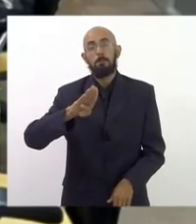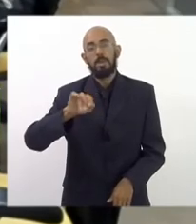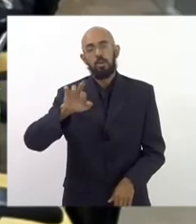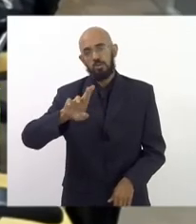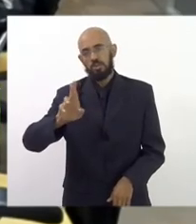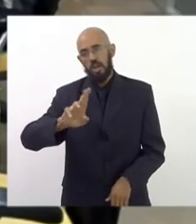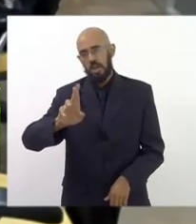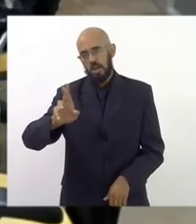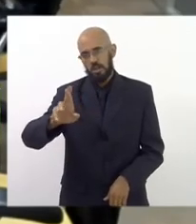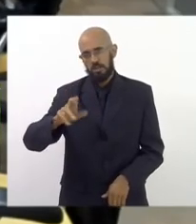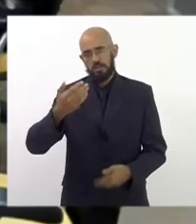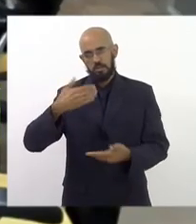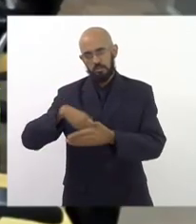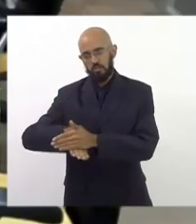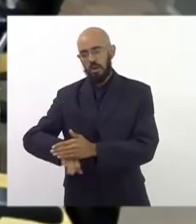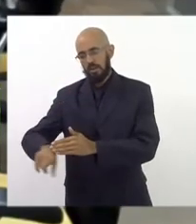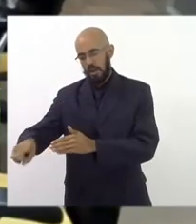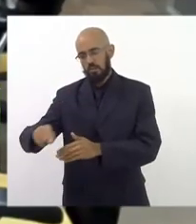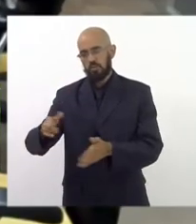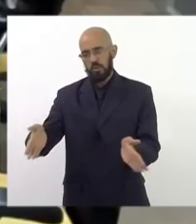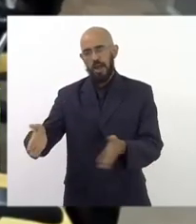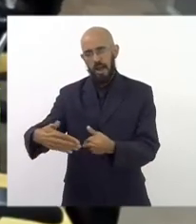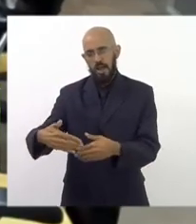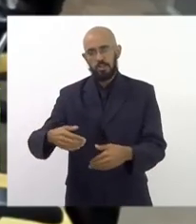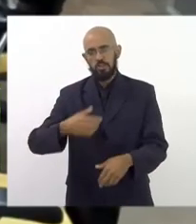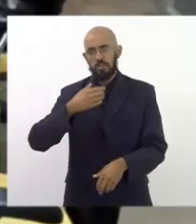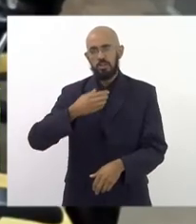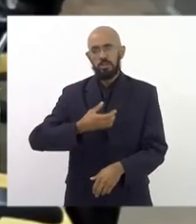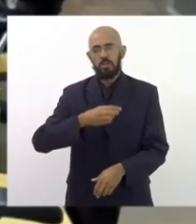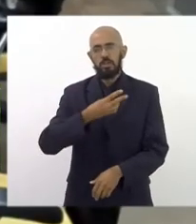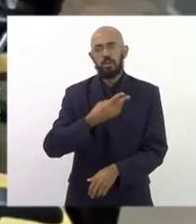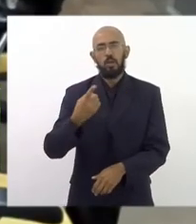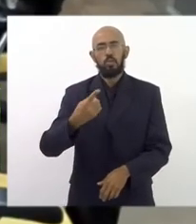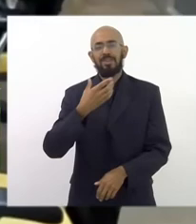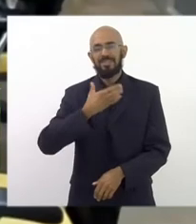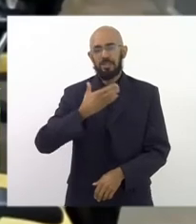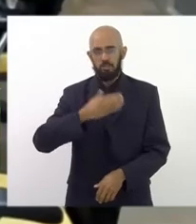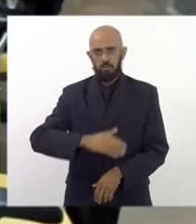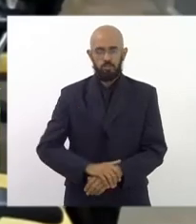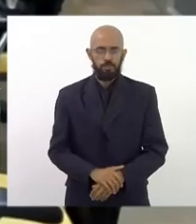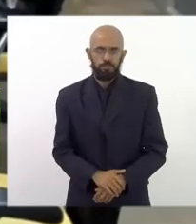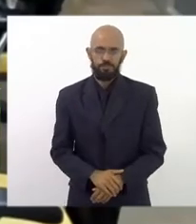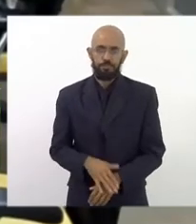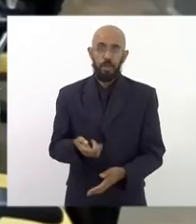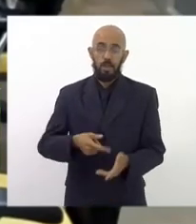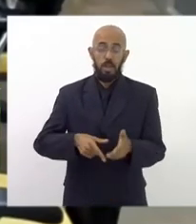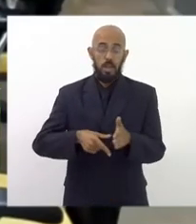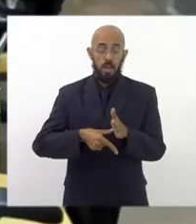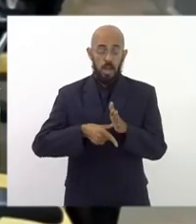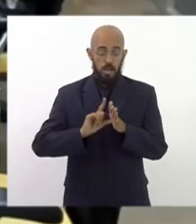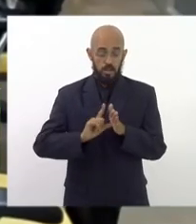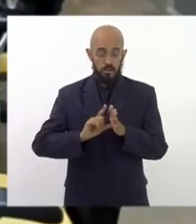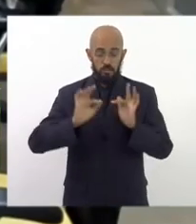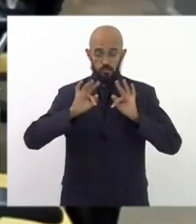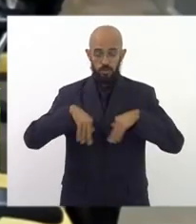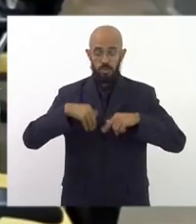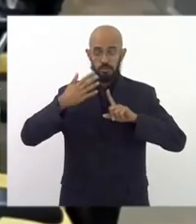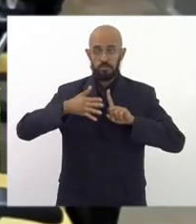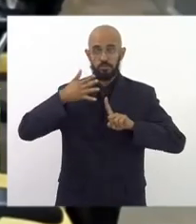essa apresentação. Eu queria só, antes de passar a palavra, eu queria aproveitar esse momento